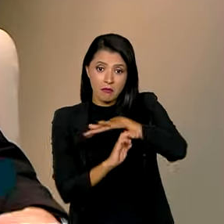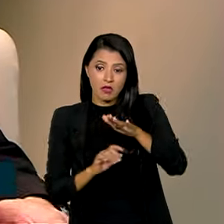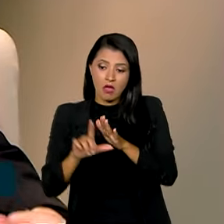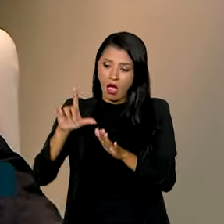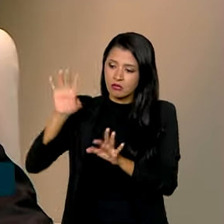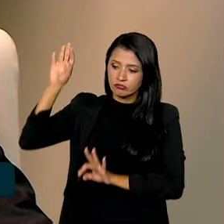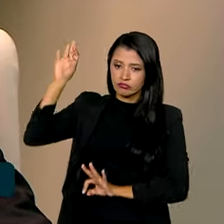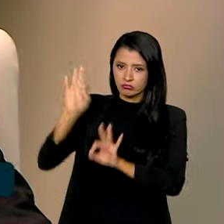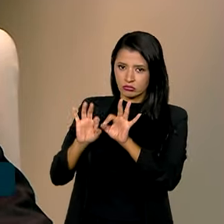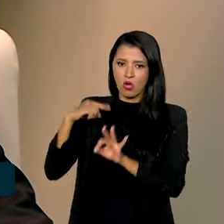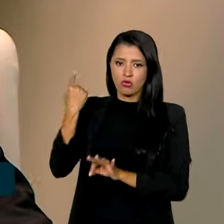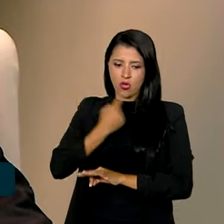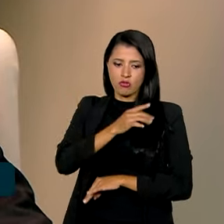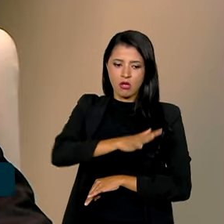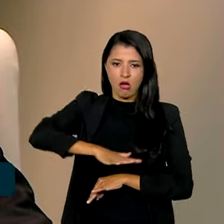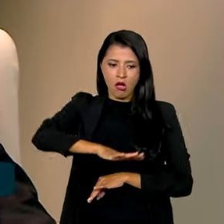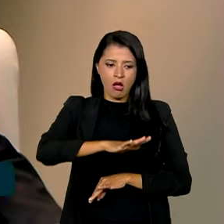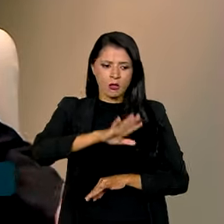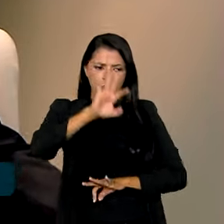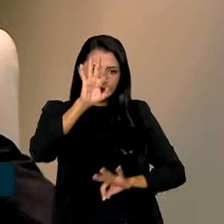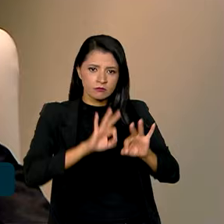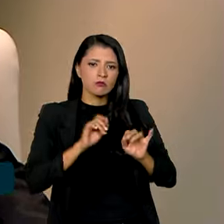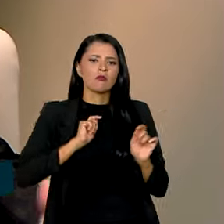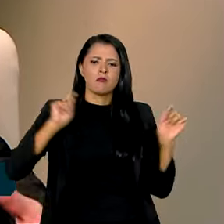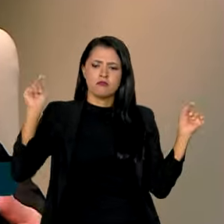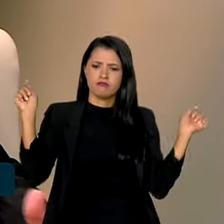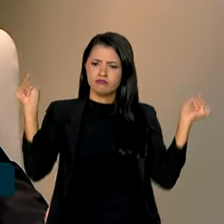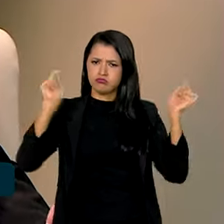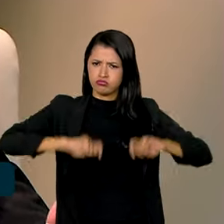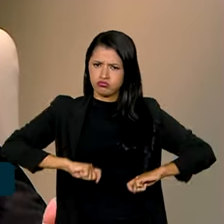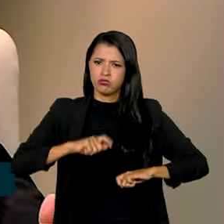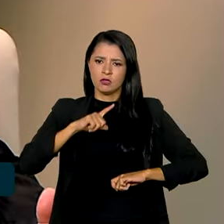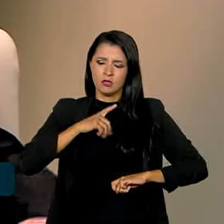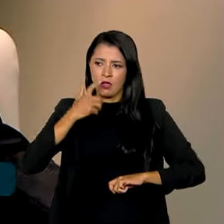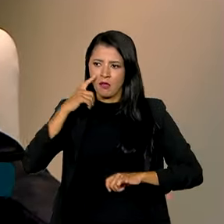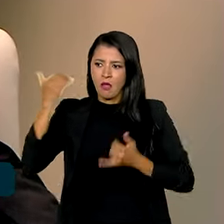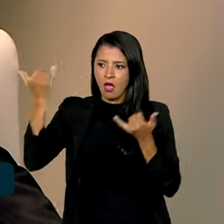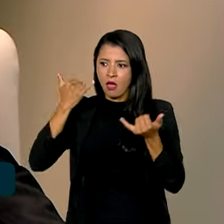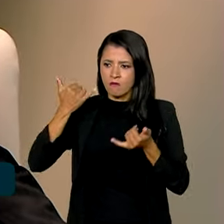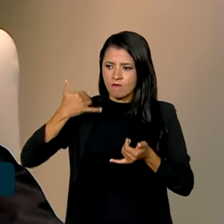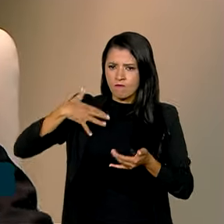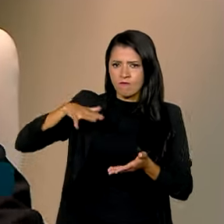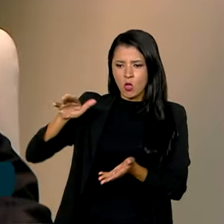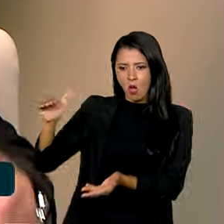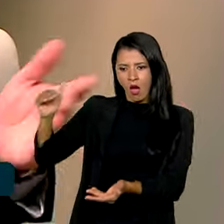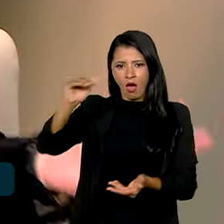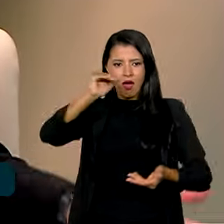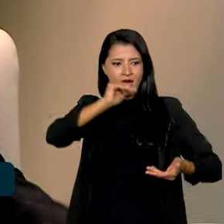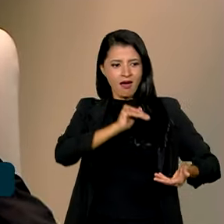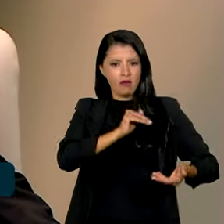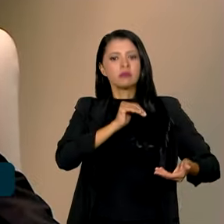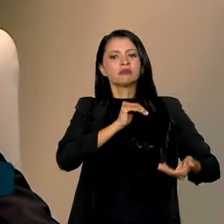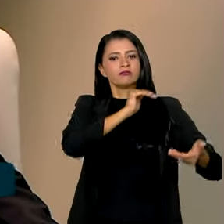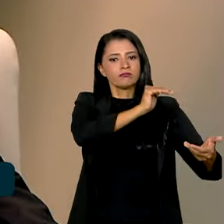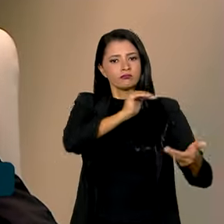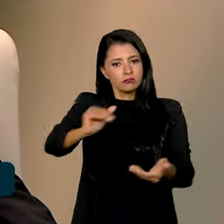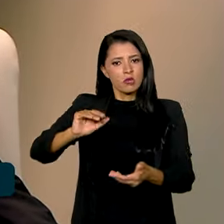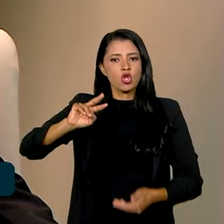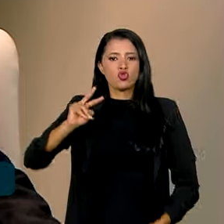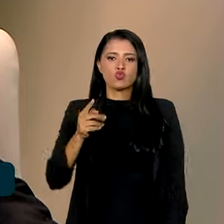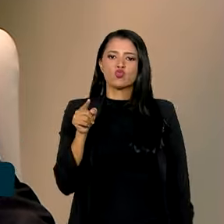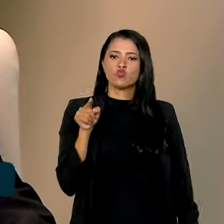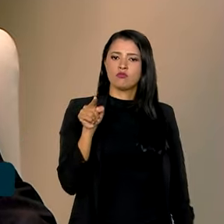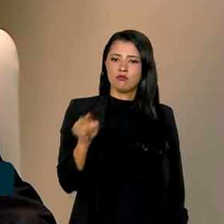preparou, a nossa área operacional tem uma capacidade grande de absorver esses altos volumes de carga. A gente entrega cerca de 2